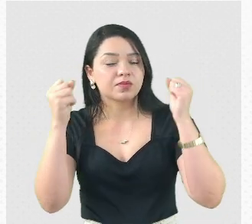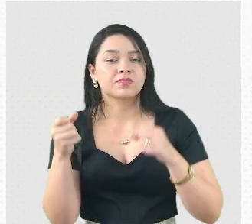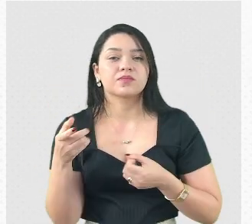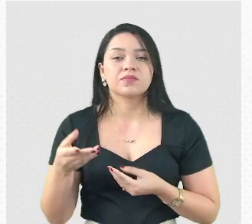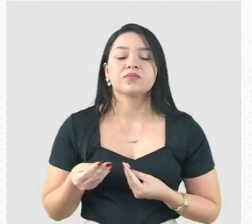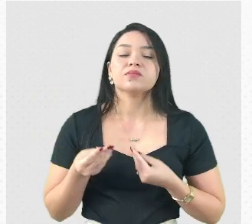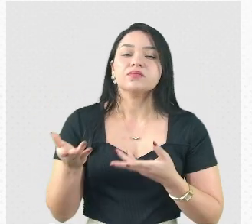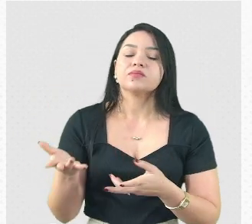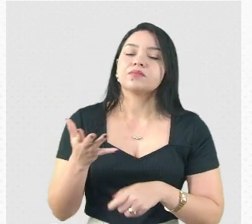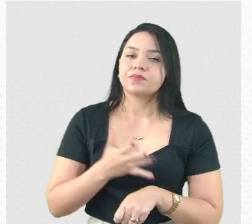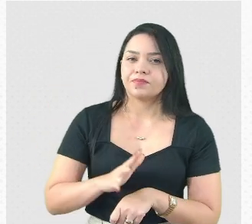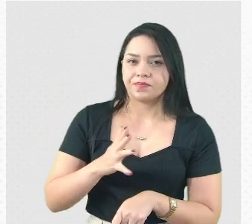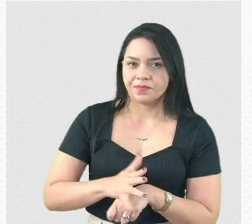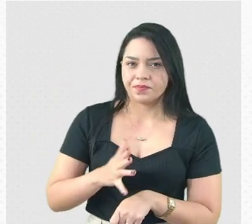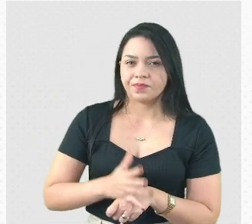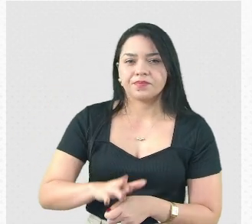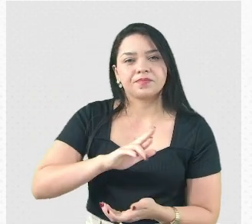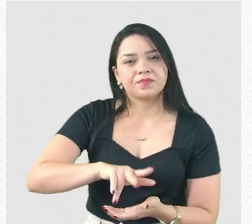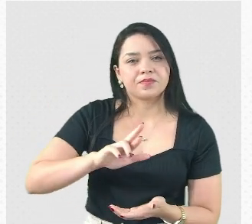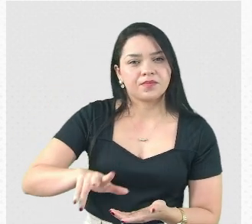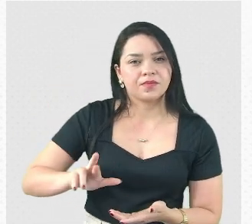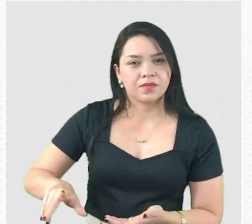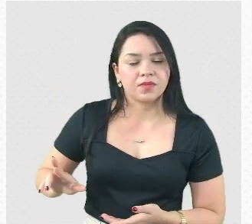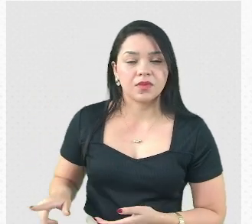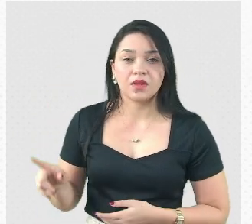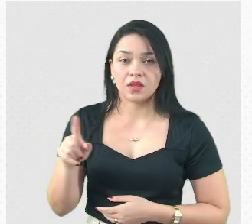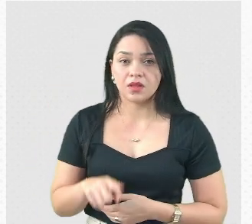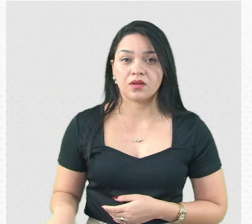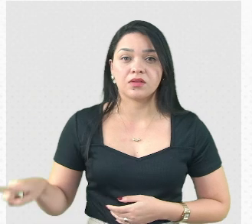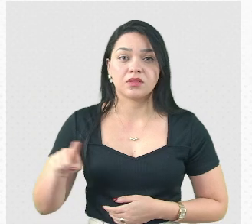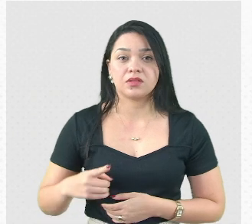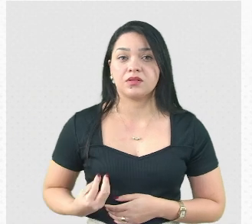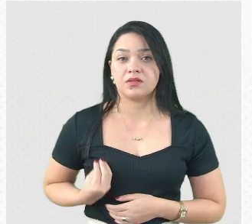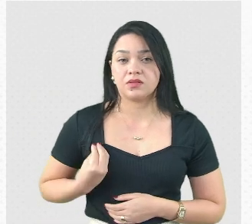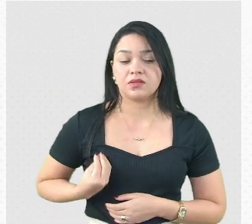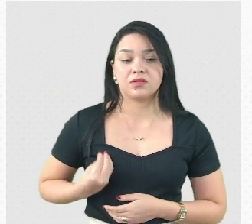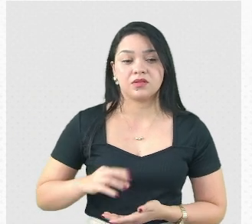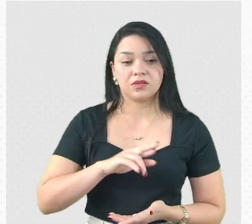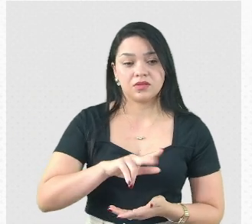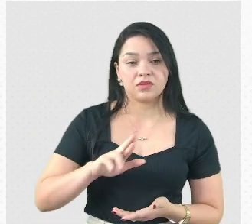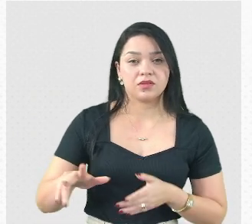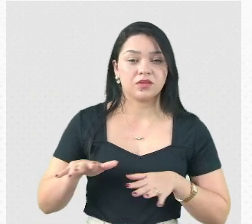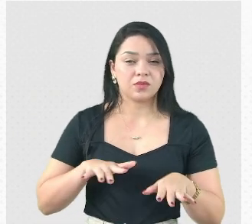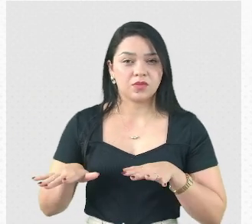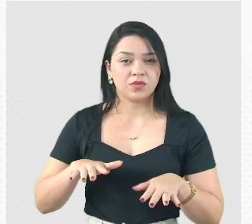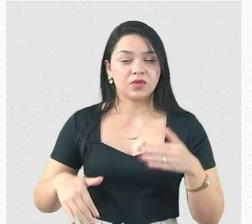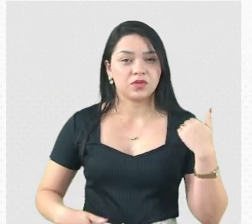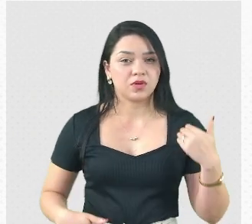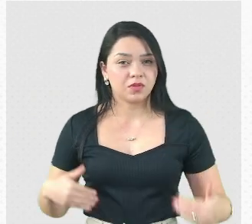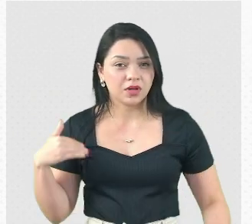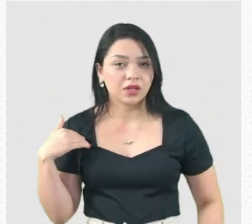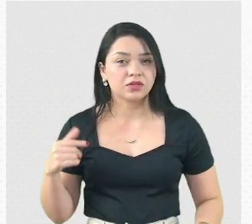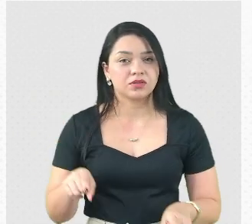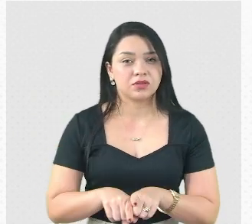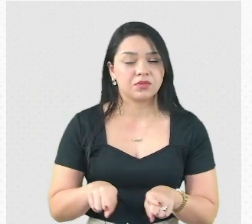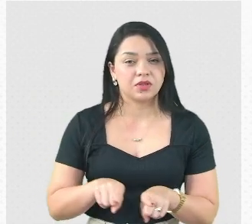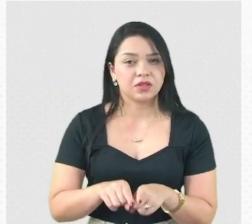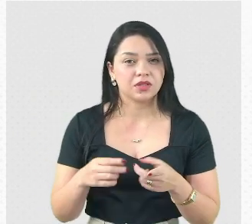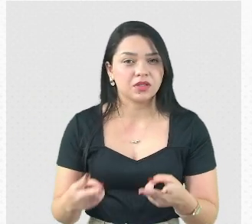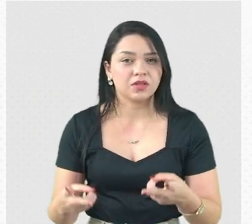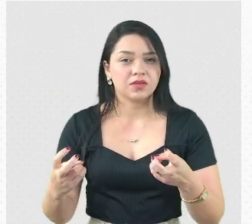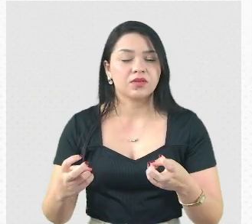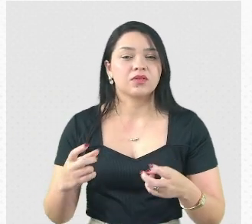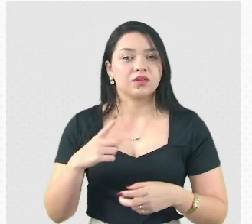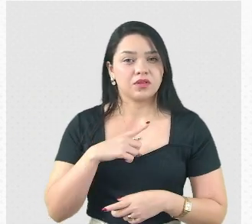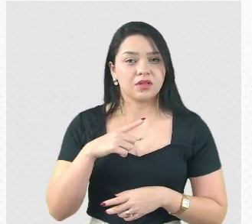vocês práticas diversas para que vocês vivenciem diversos movimentos corporais e de repente identifiquem-se com